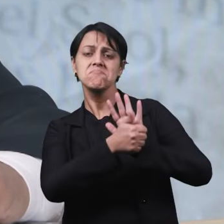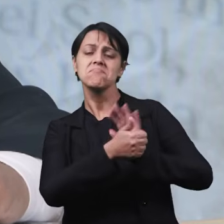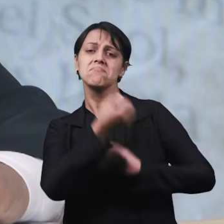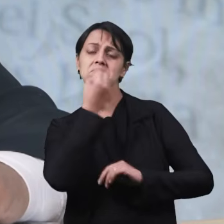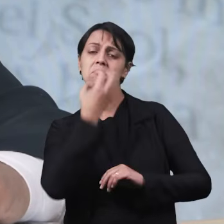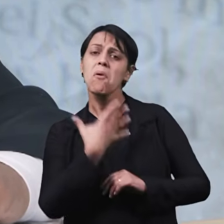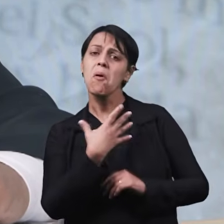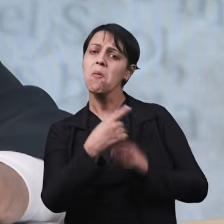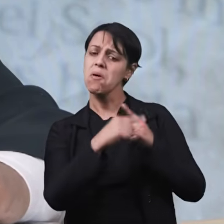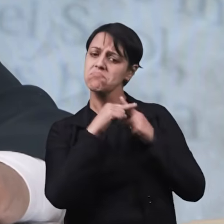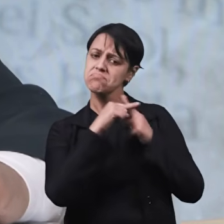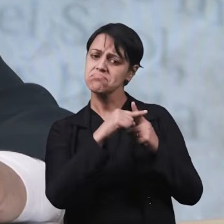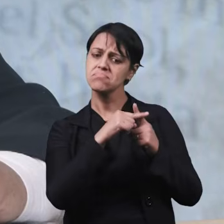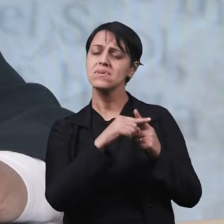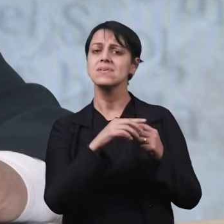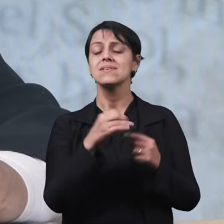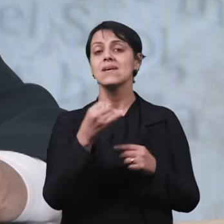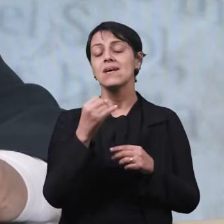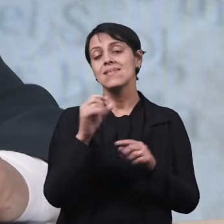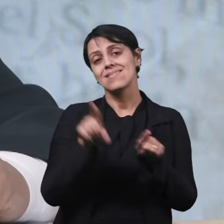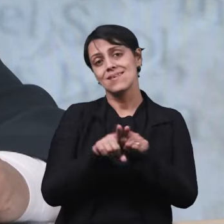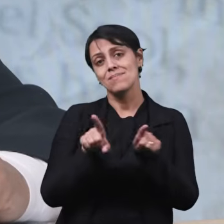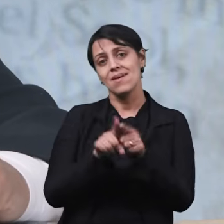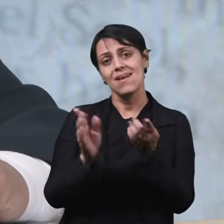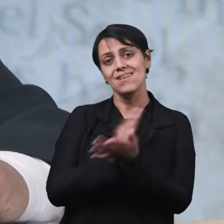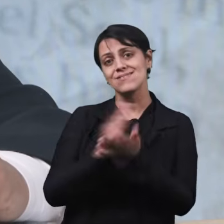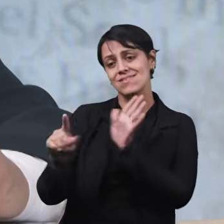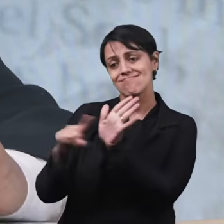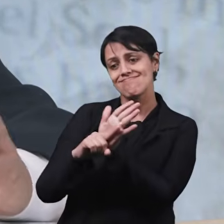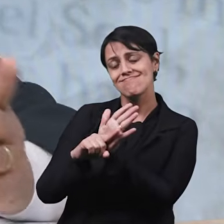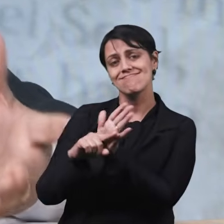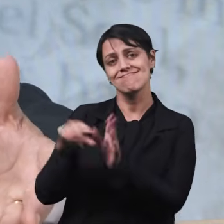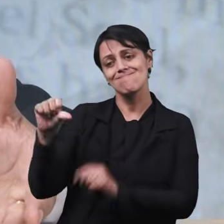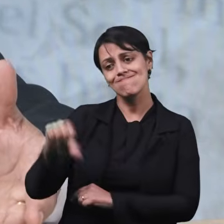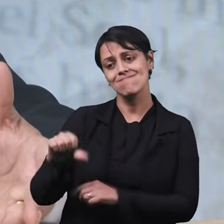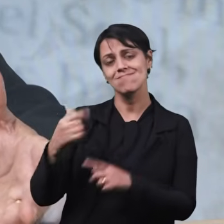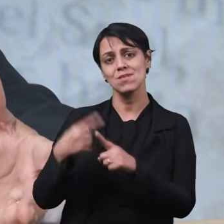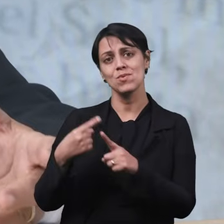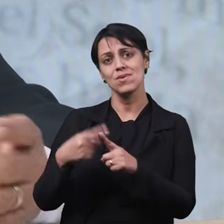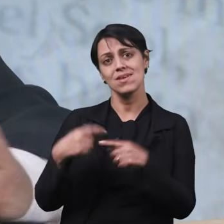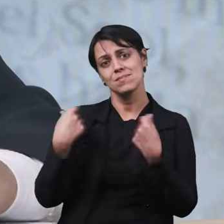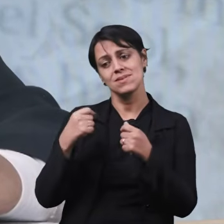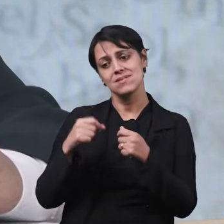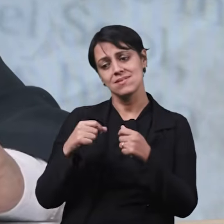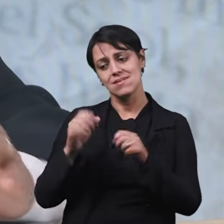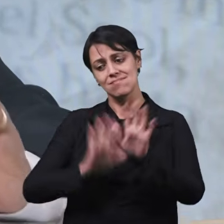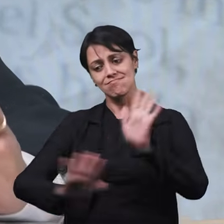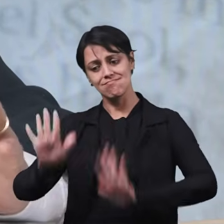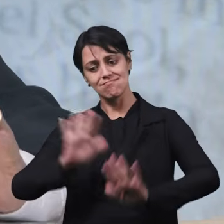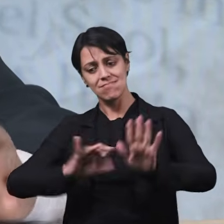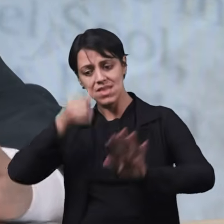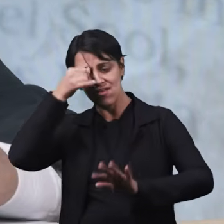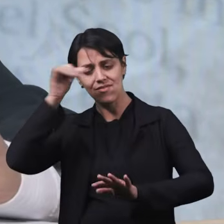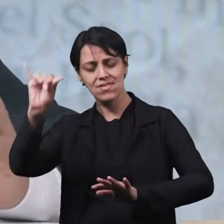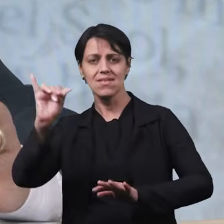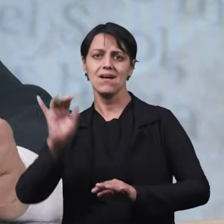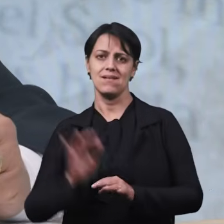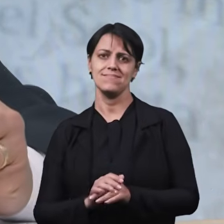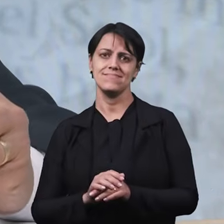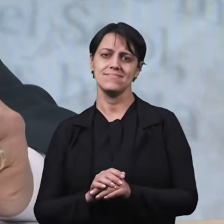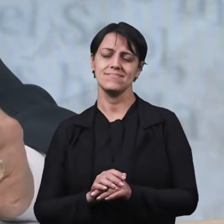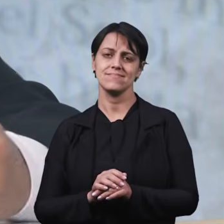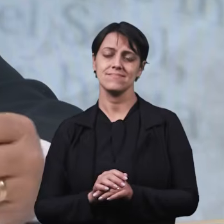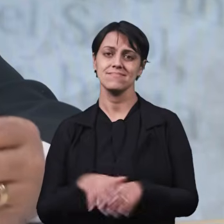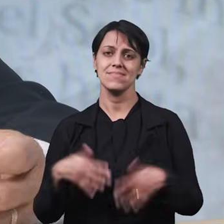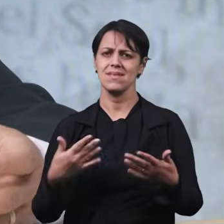dos princípios de sabedoria, quanto às vezes resultados negativos quando você se afasta deles, né? Então, nesse programa é muito interessante, nós